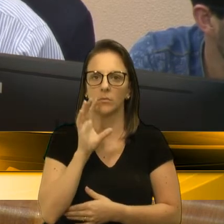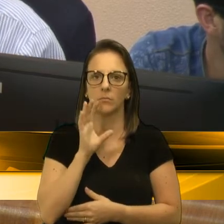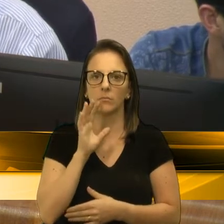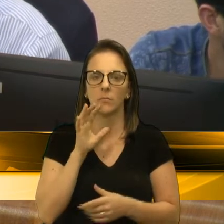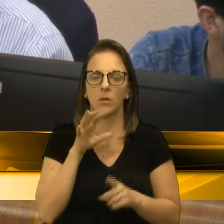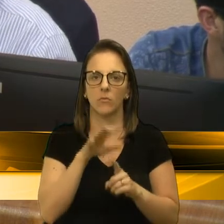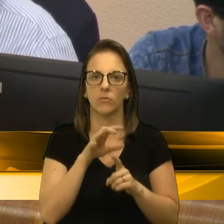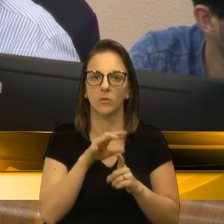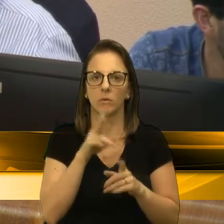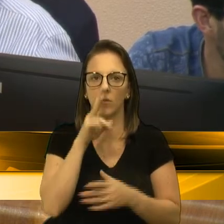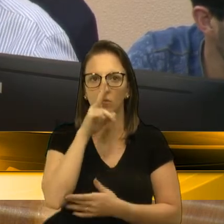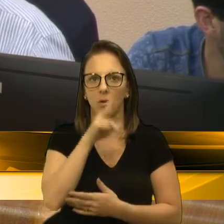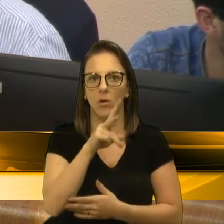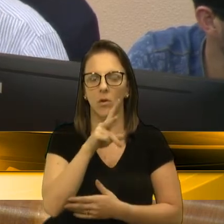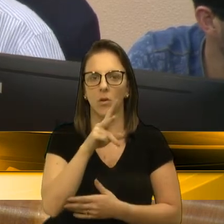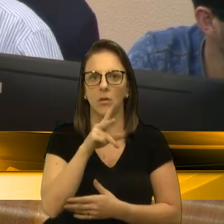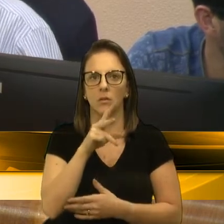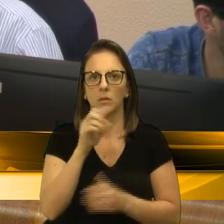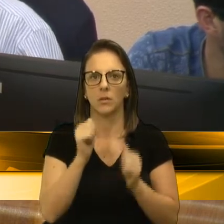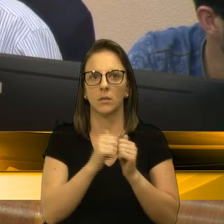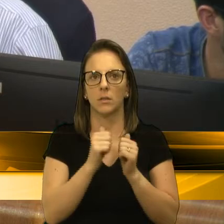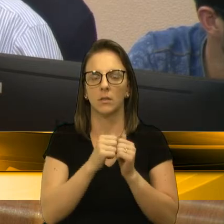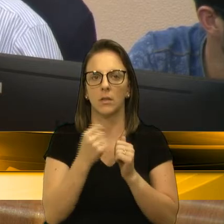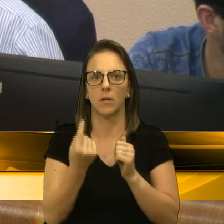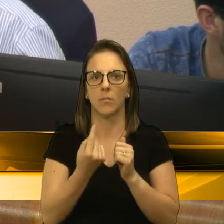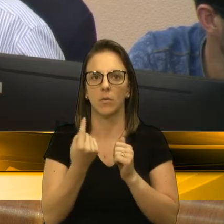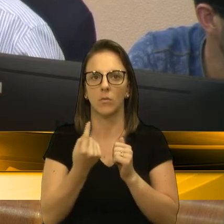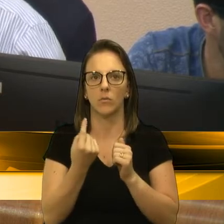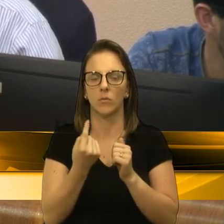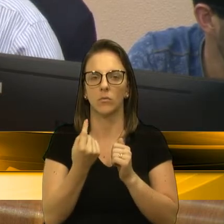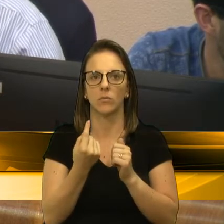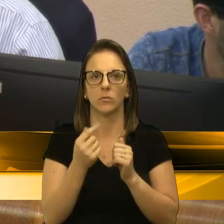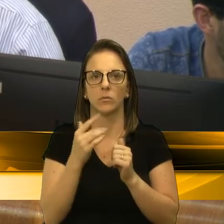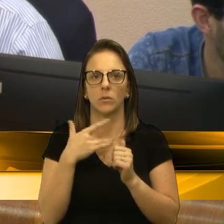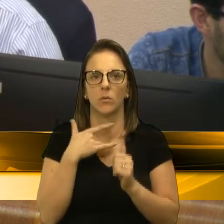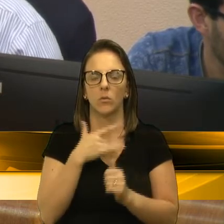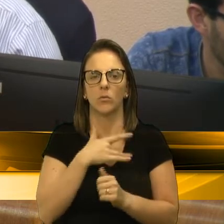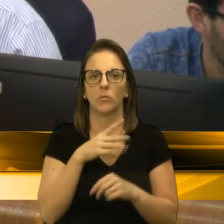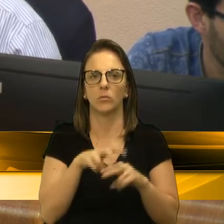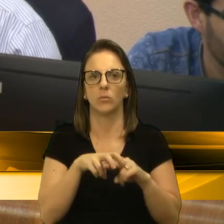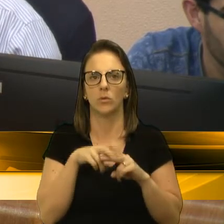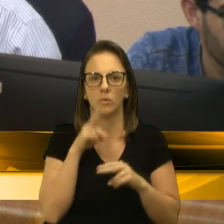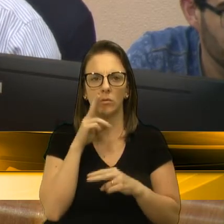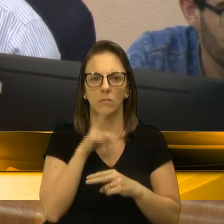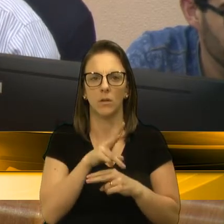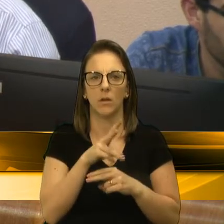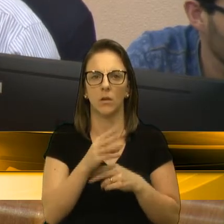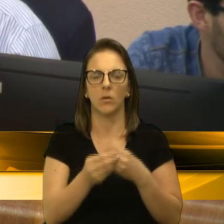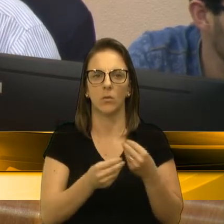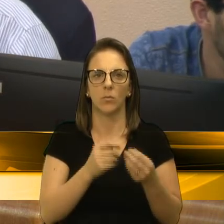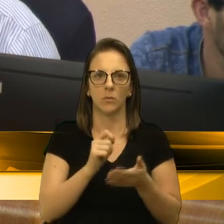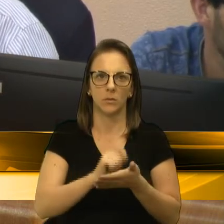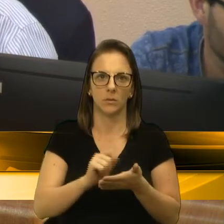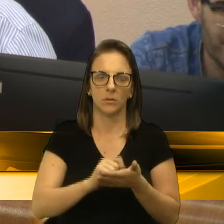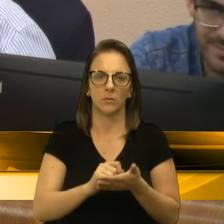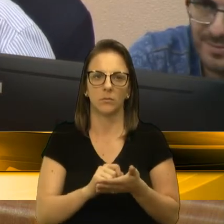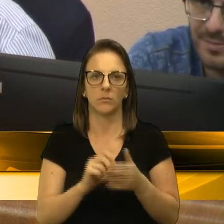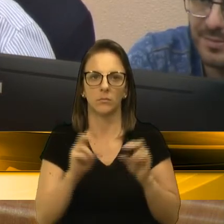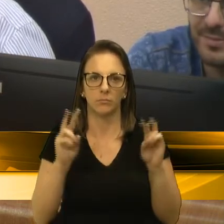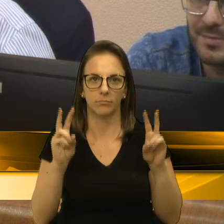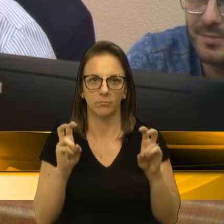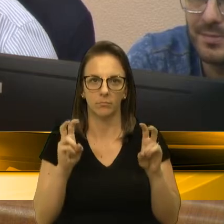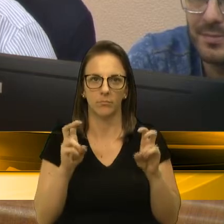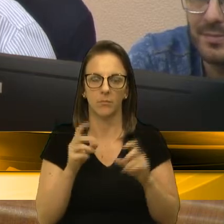Livre e outros reportados nas peças de aditamento. Se não vejamos em transcrição, abre aspas. Algo vai mal, mas